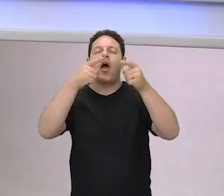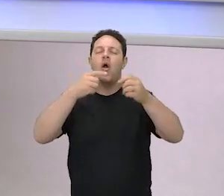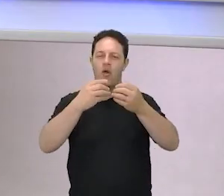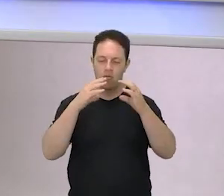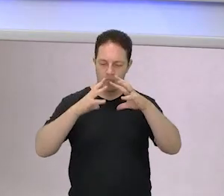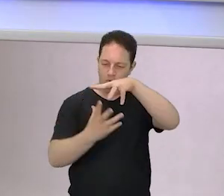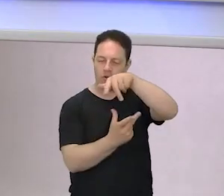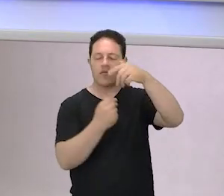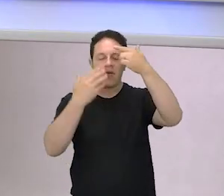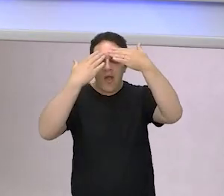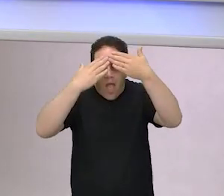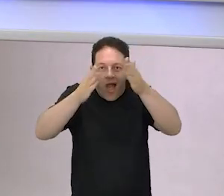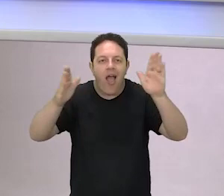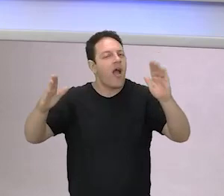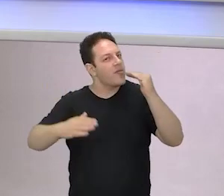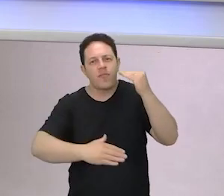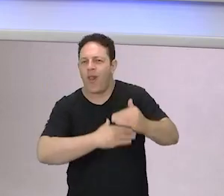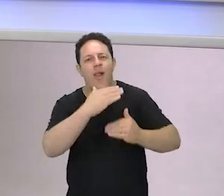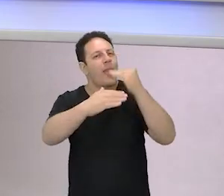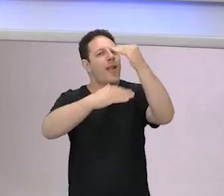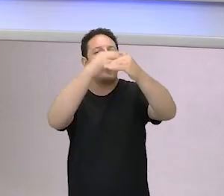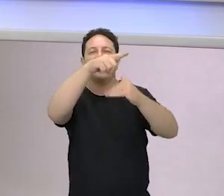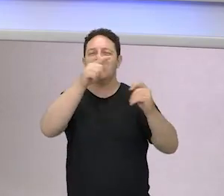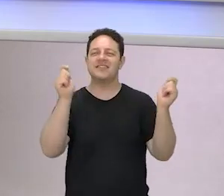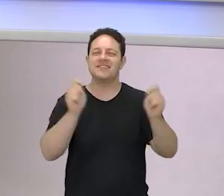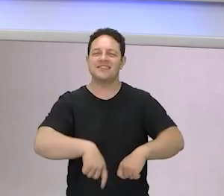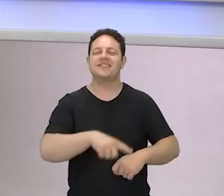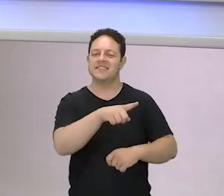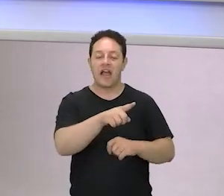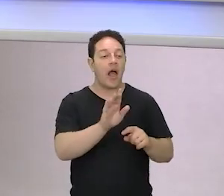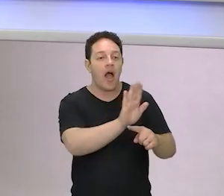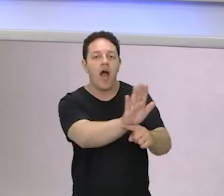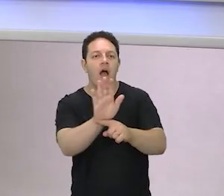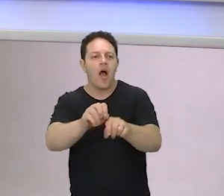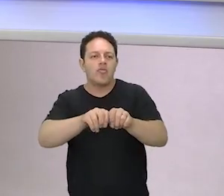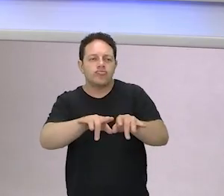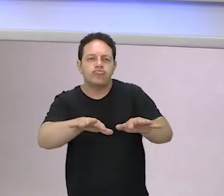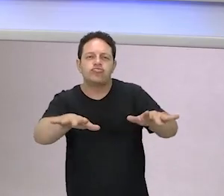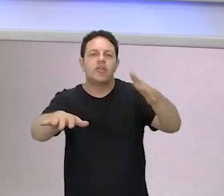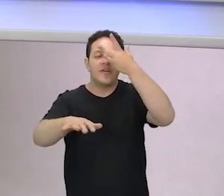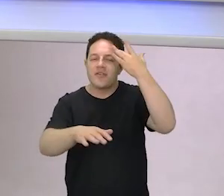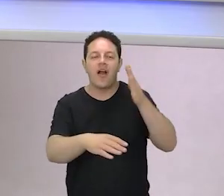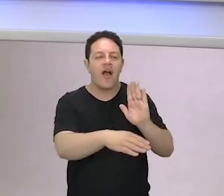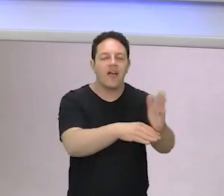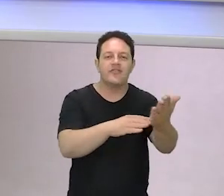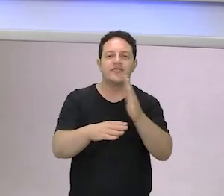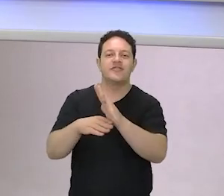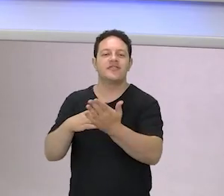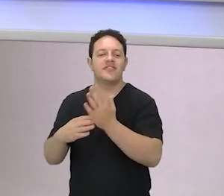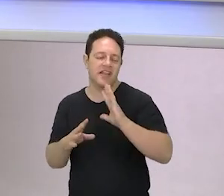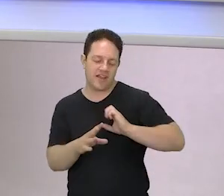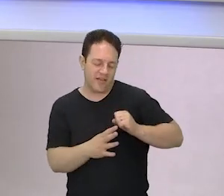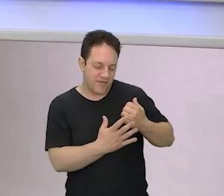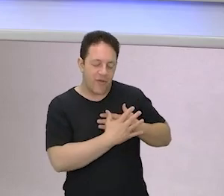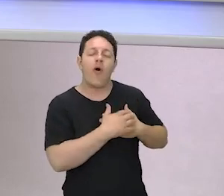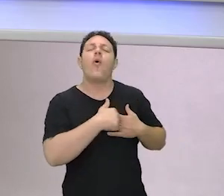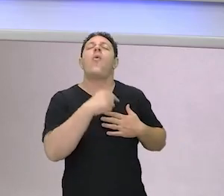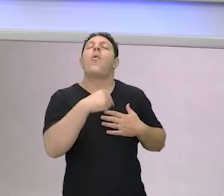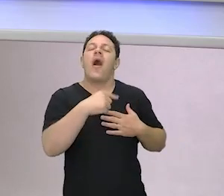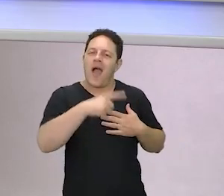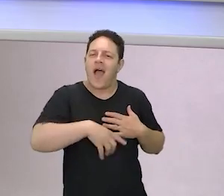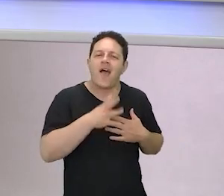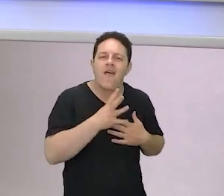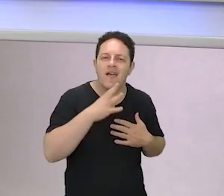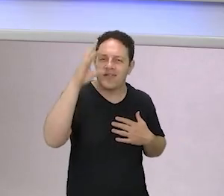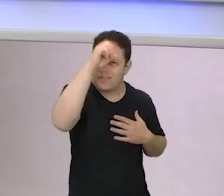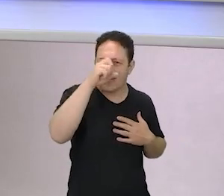ele avance, né, e produza outras pessoas também com esse amor pelo conhecimento, que é tão